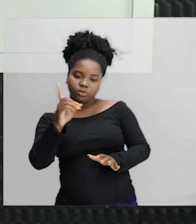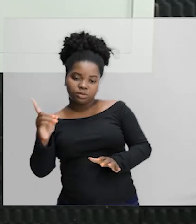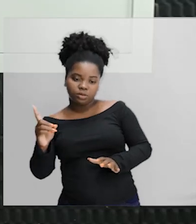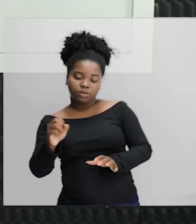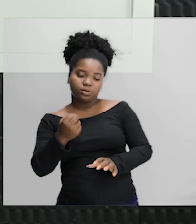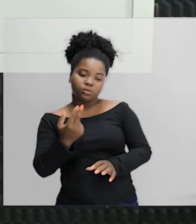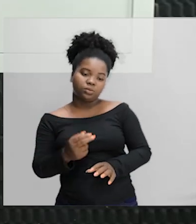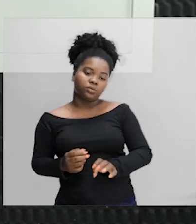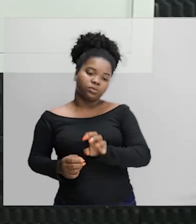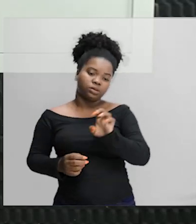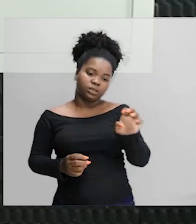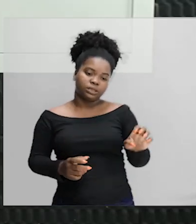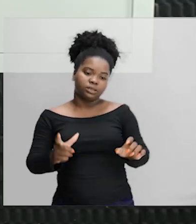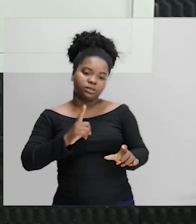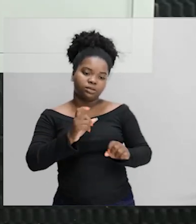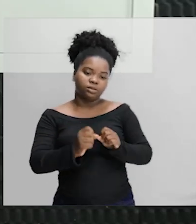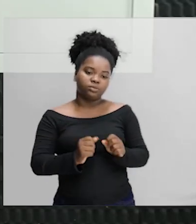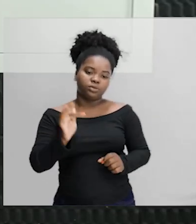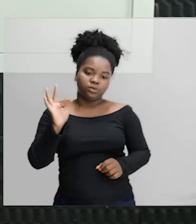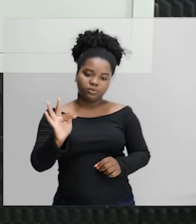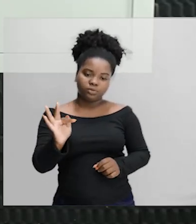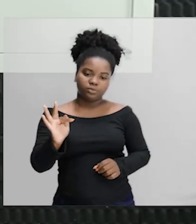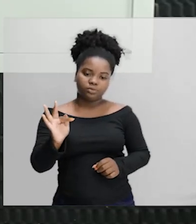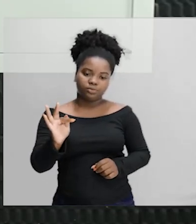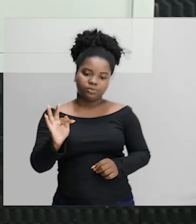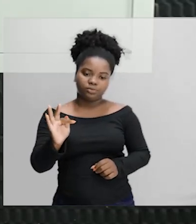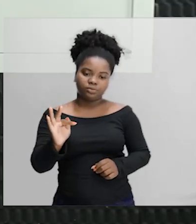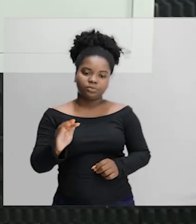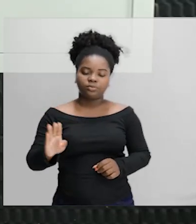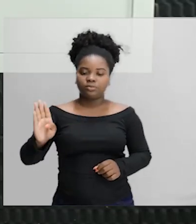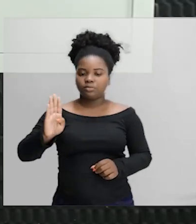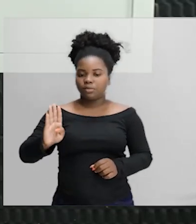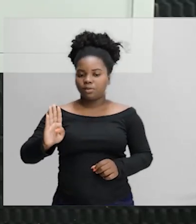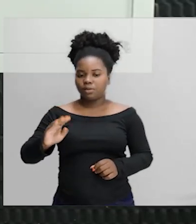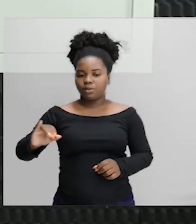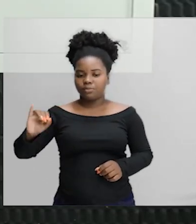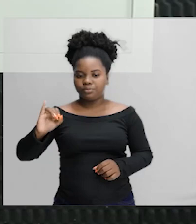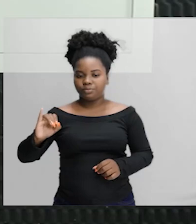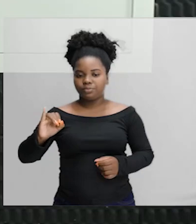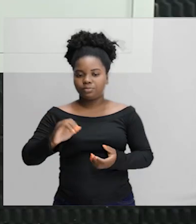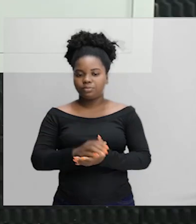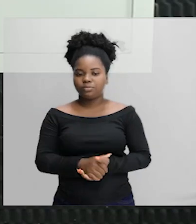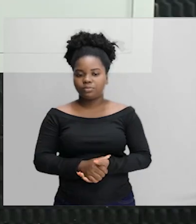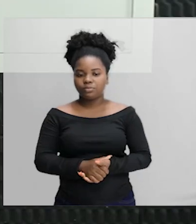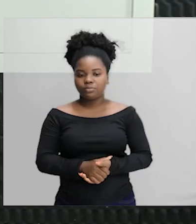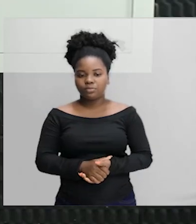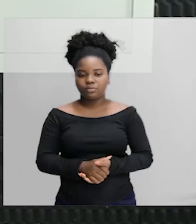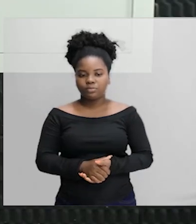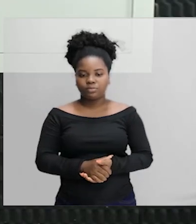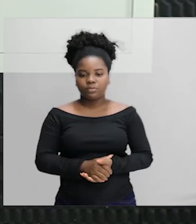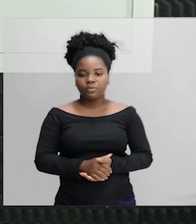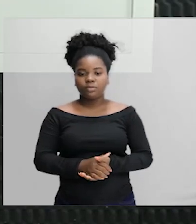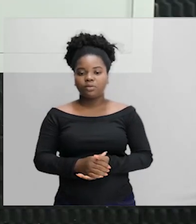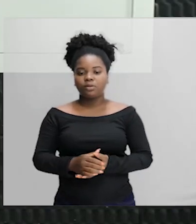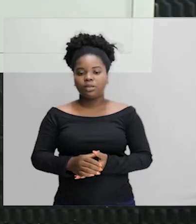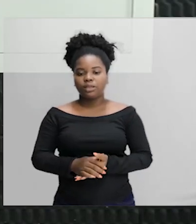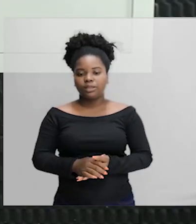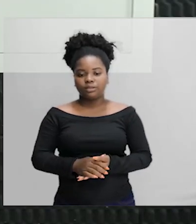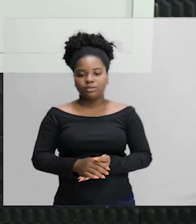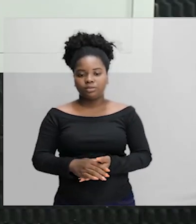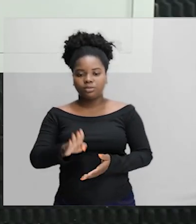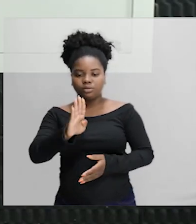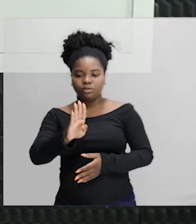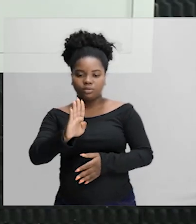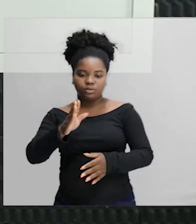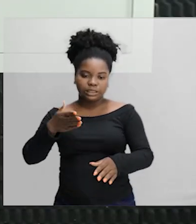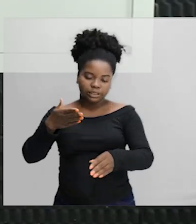né? Então nós vamos ter força, campo magnético e corrente, tá ok? Como o campo está entrando, então o dele indicador